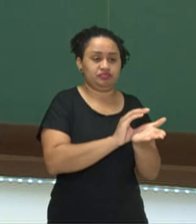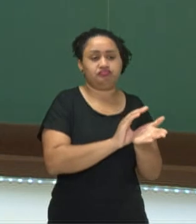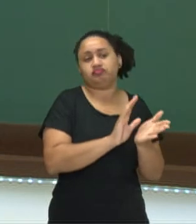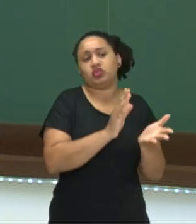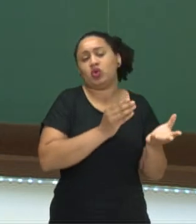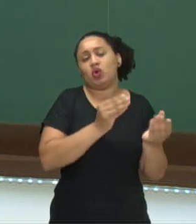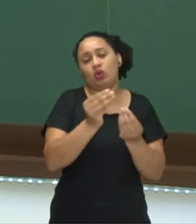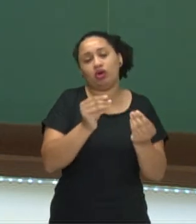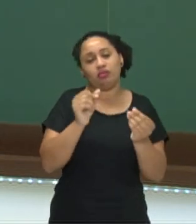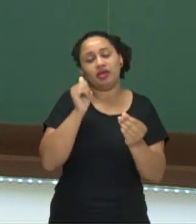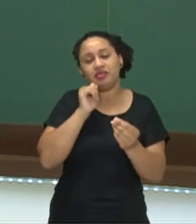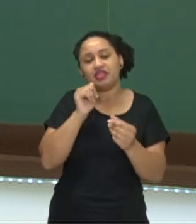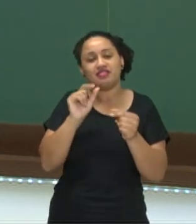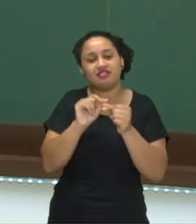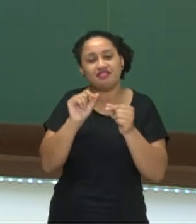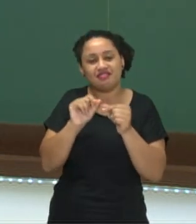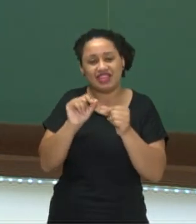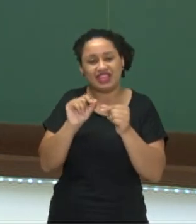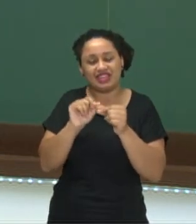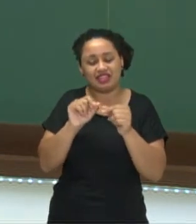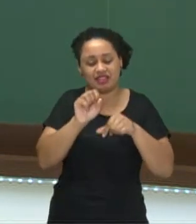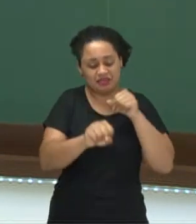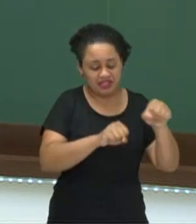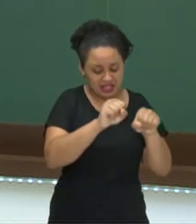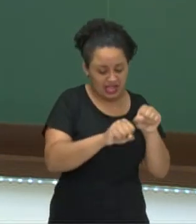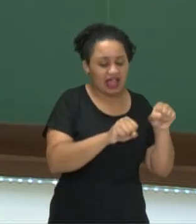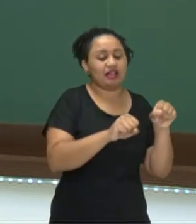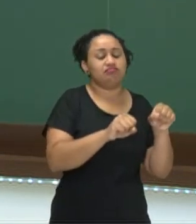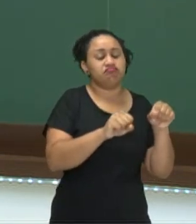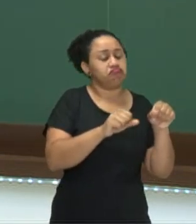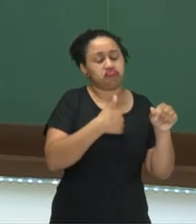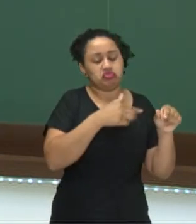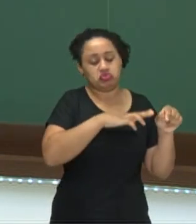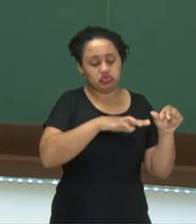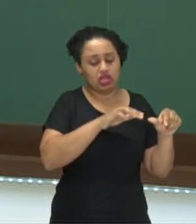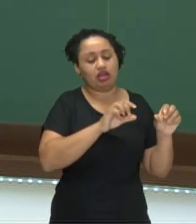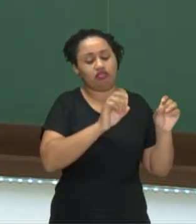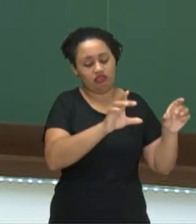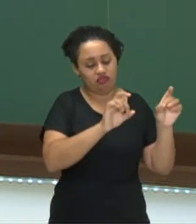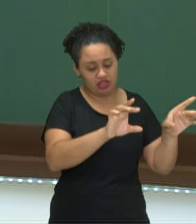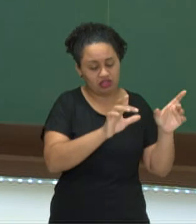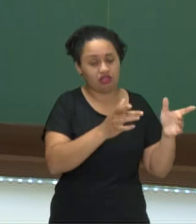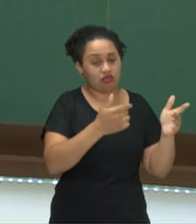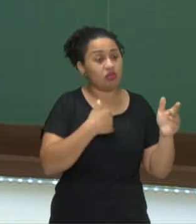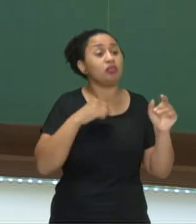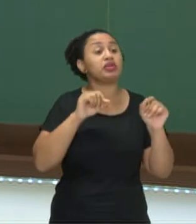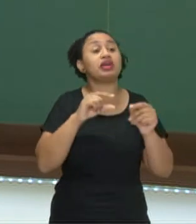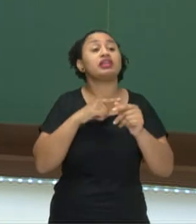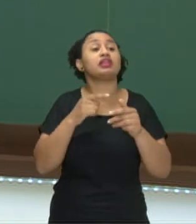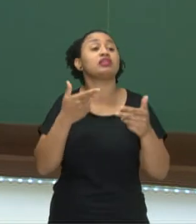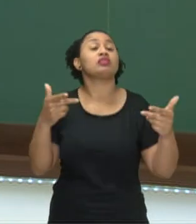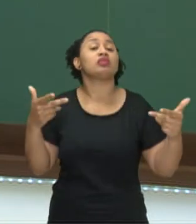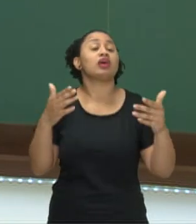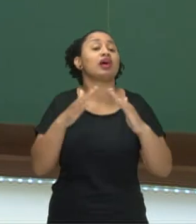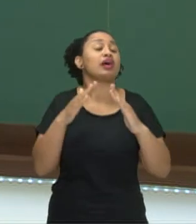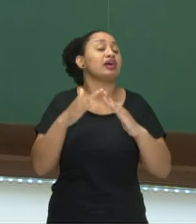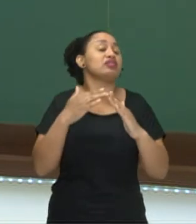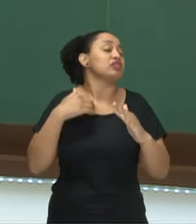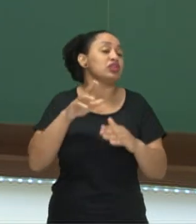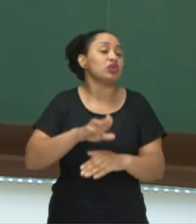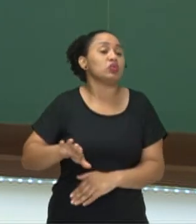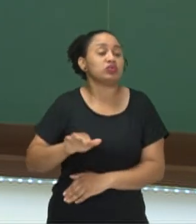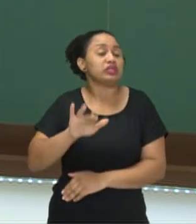menos como a Bárbara fez lá com a bicicleta que ela não utilizava mais. Qual que é um bem que você não utiliza mais que você